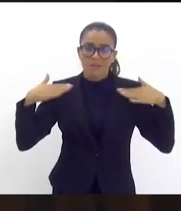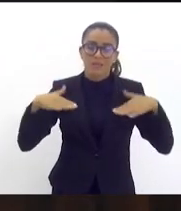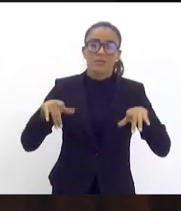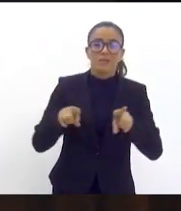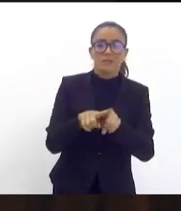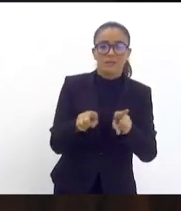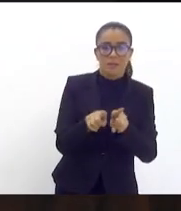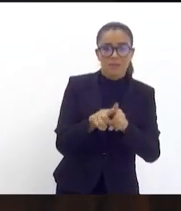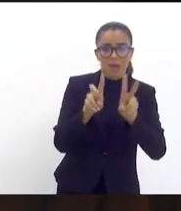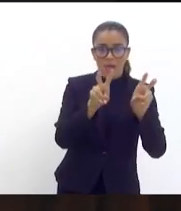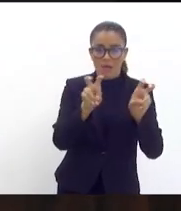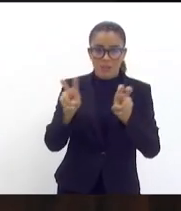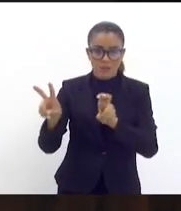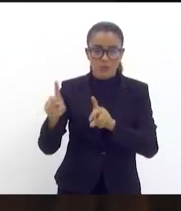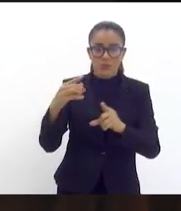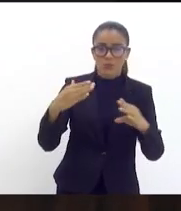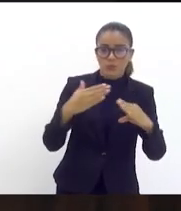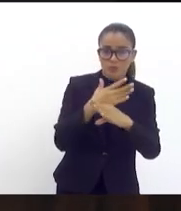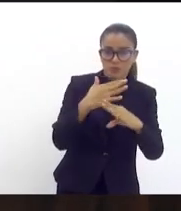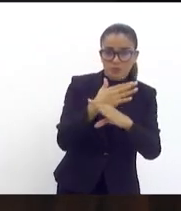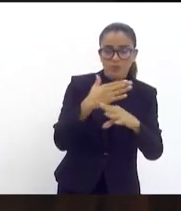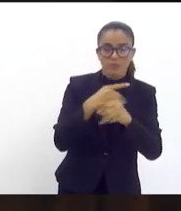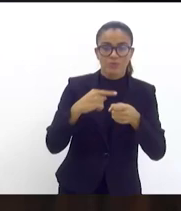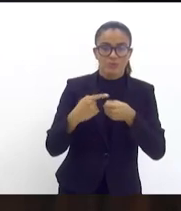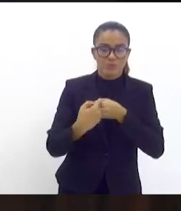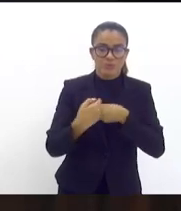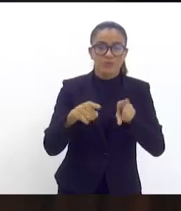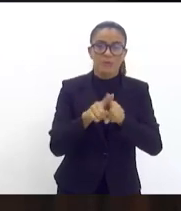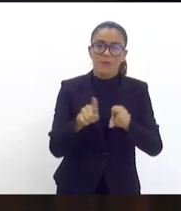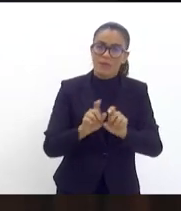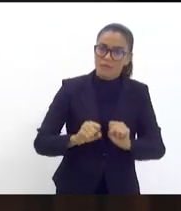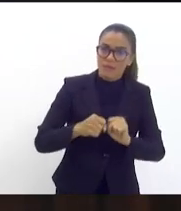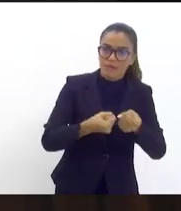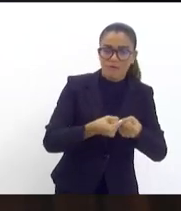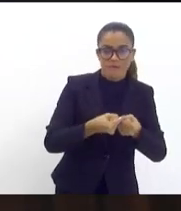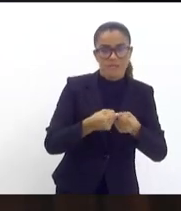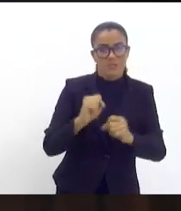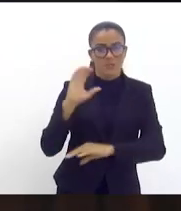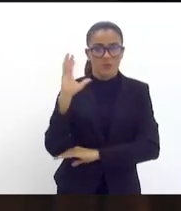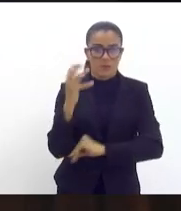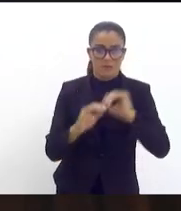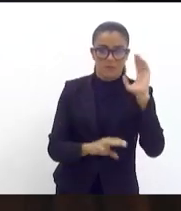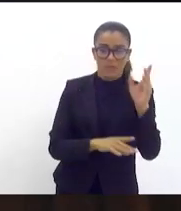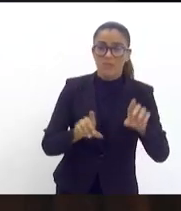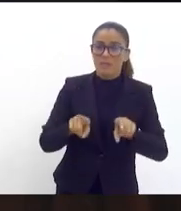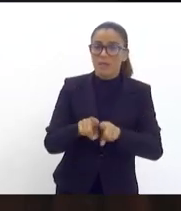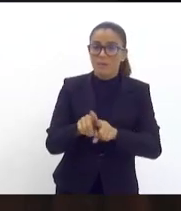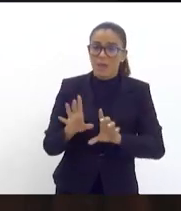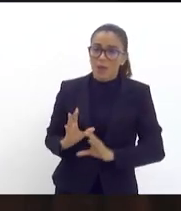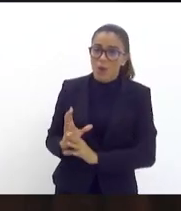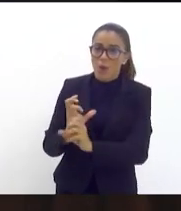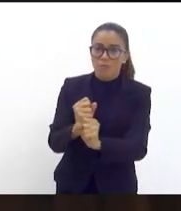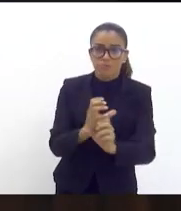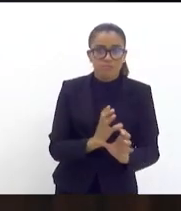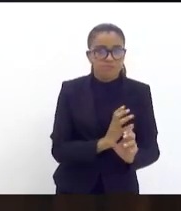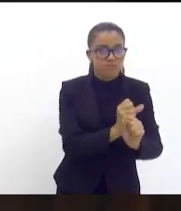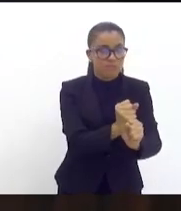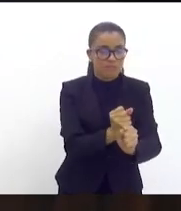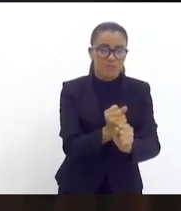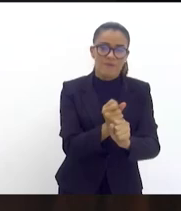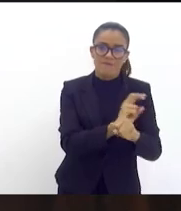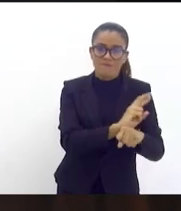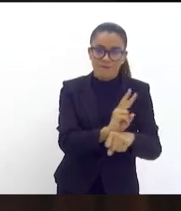Assuntos Municipais de Desenvolvimento Regional, de Defesa do Meio Ambiente e de Orçamento, Finanças, Fiscalização Financeira e